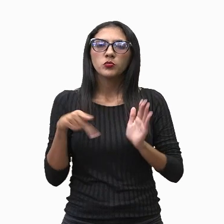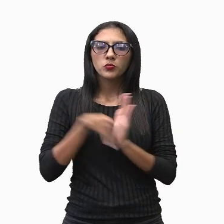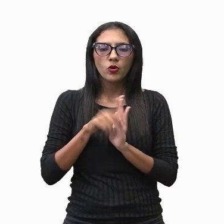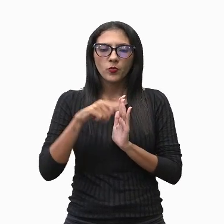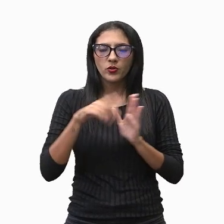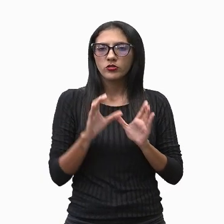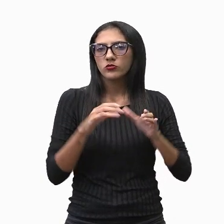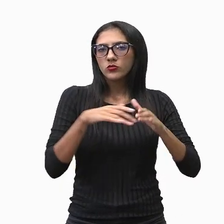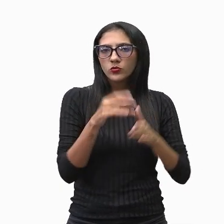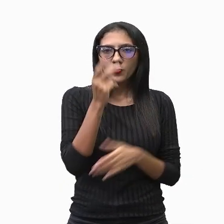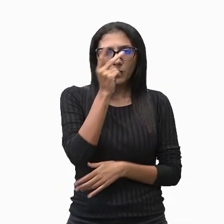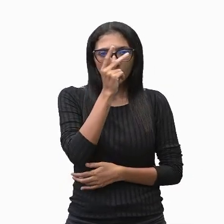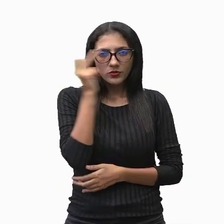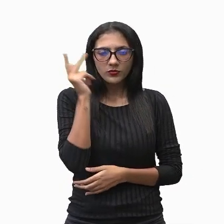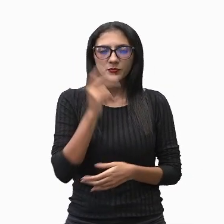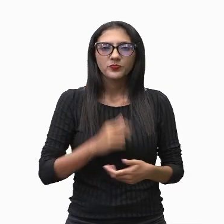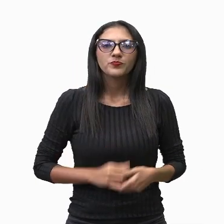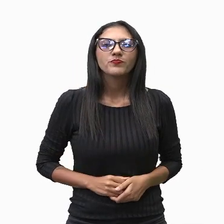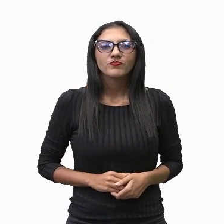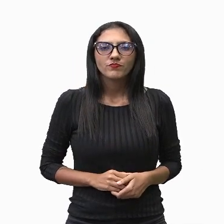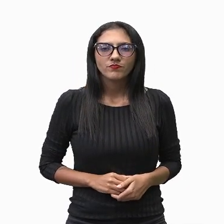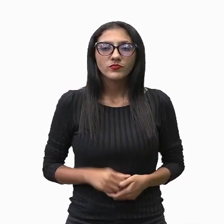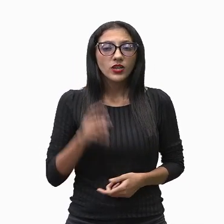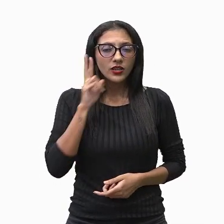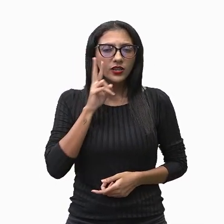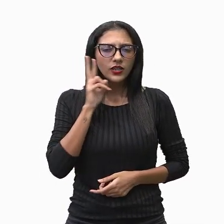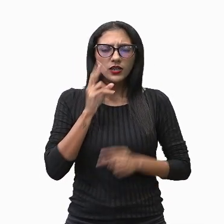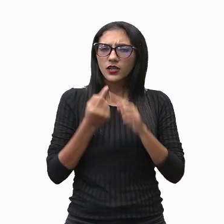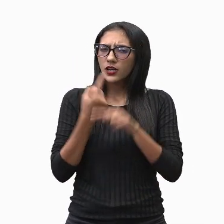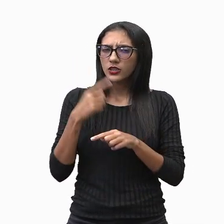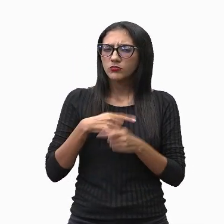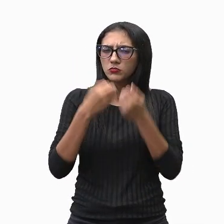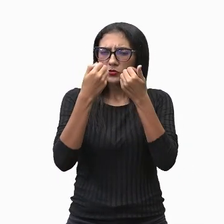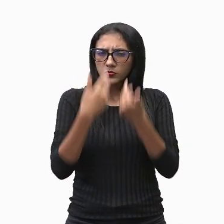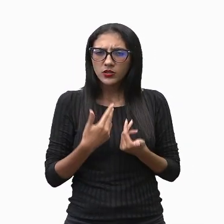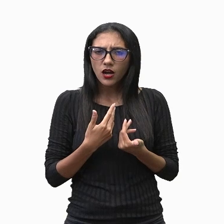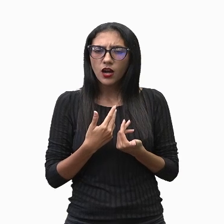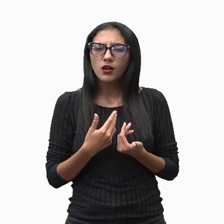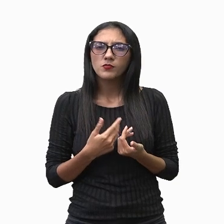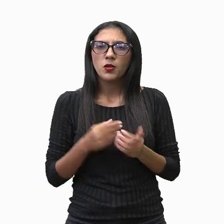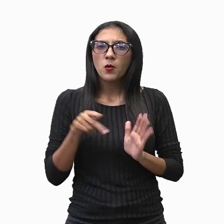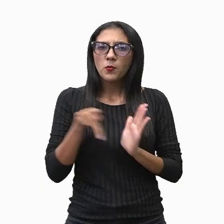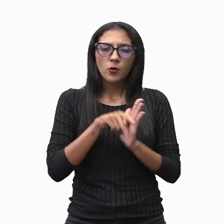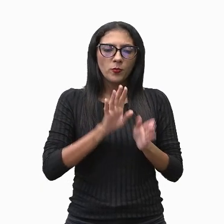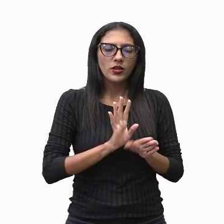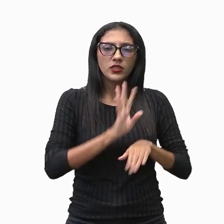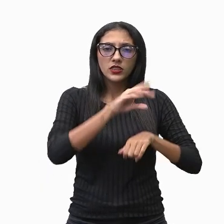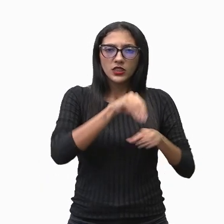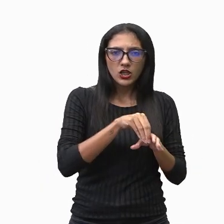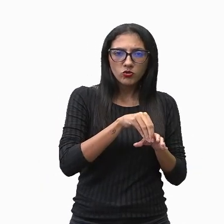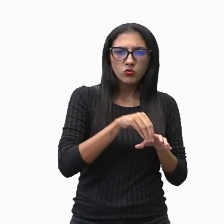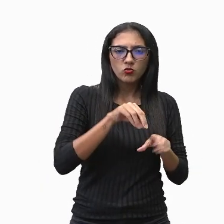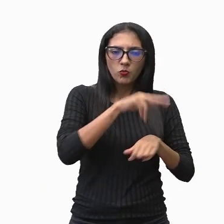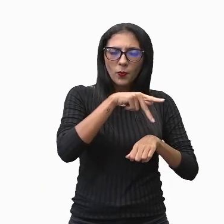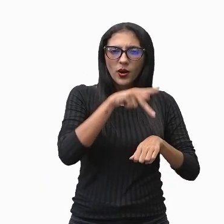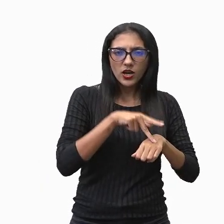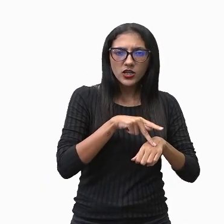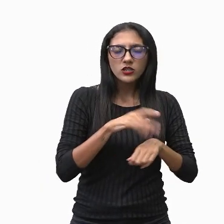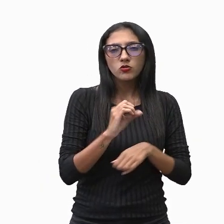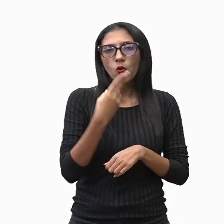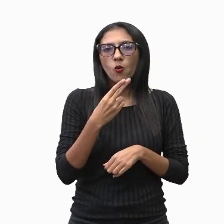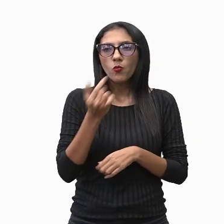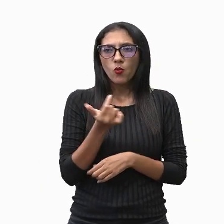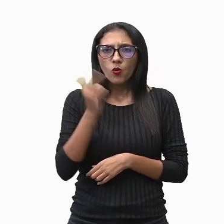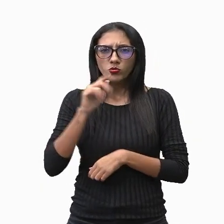estava falando antes sobre aquelas migrações internas e migrações internacionais, é interessante a gente